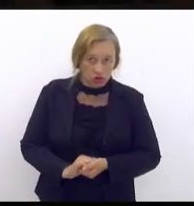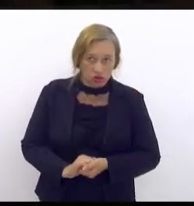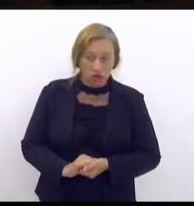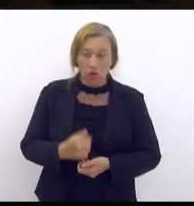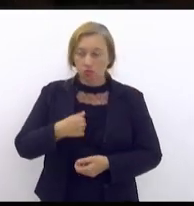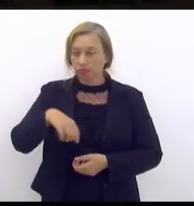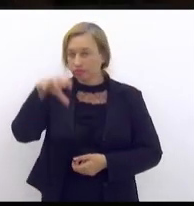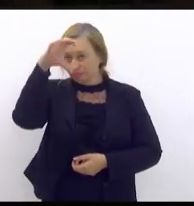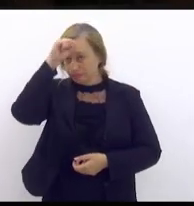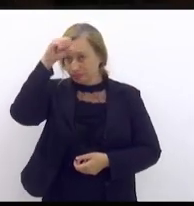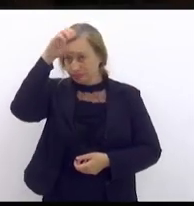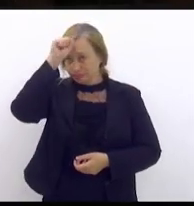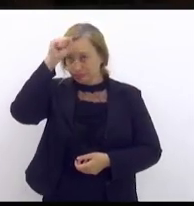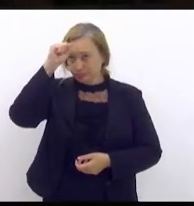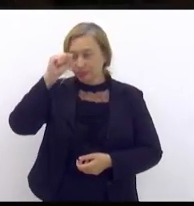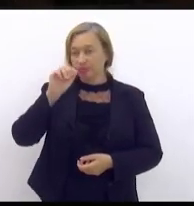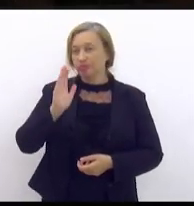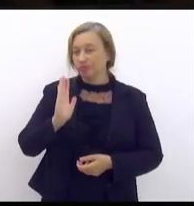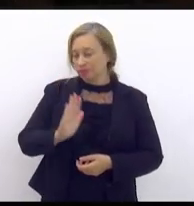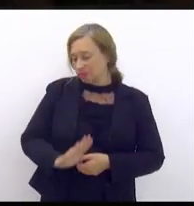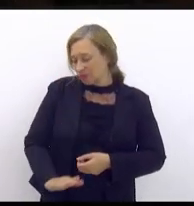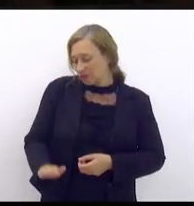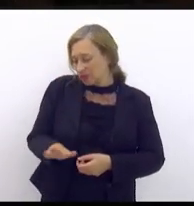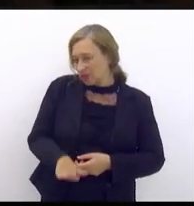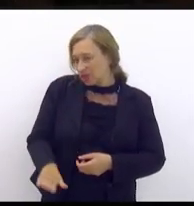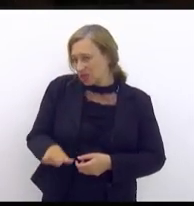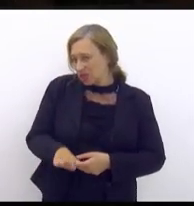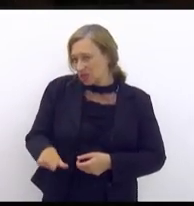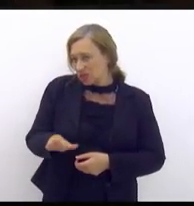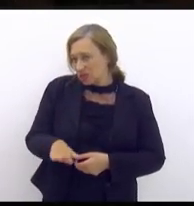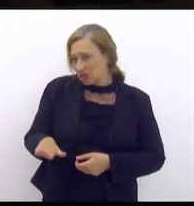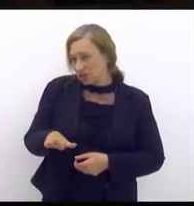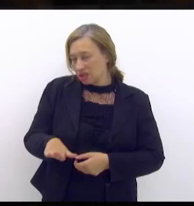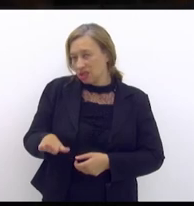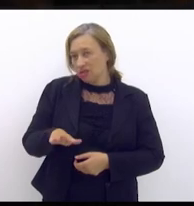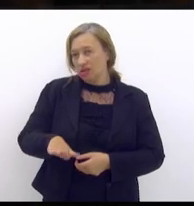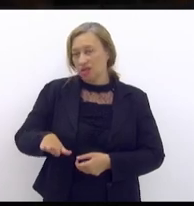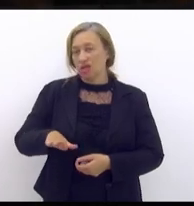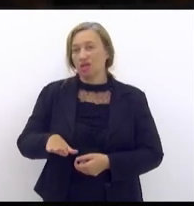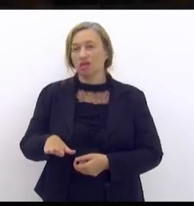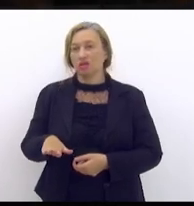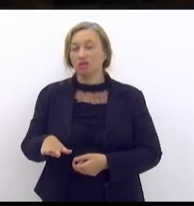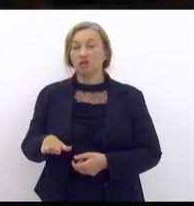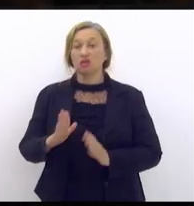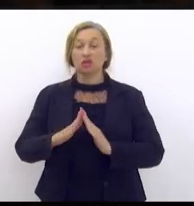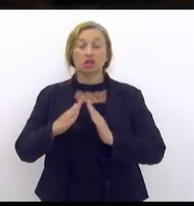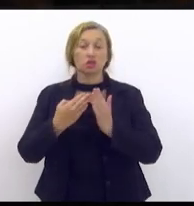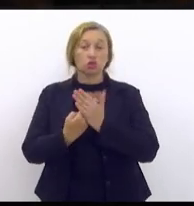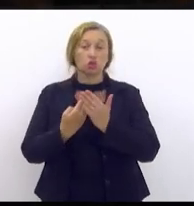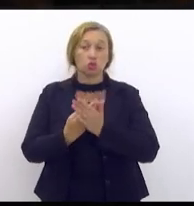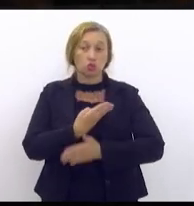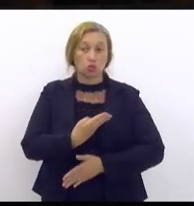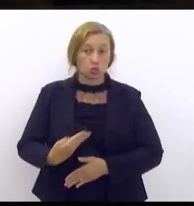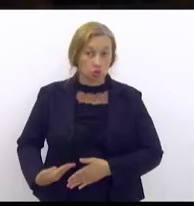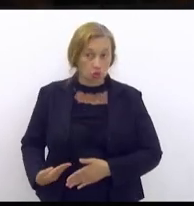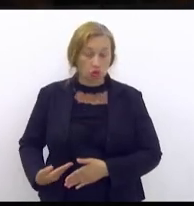Aprendi, desde a mais tenra idade, nas escolas públicas